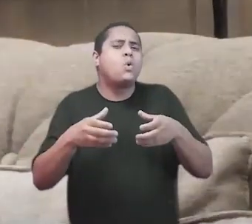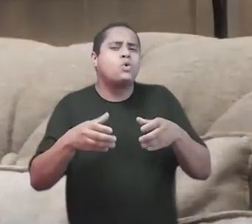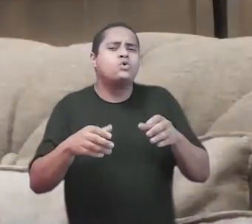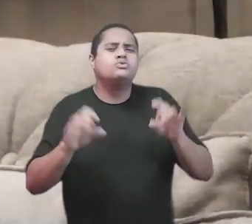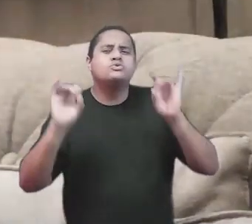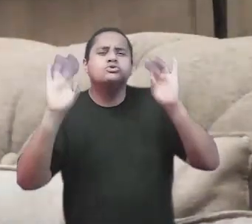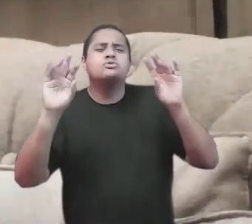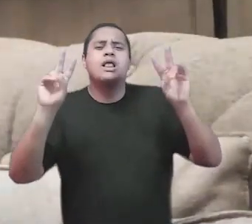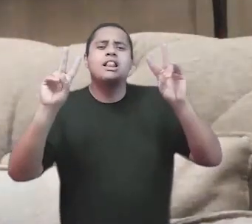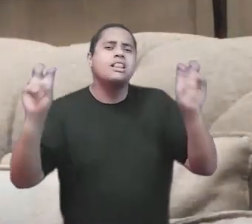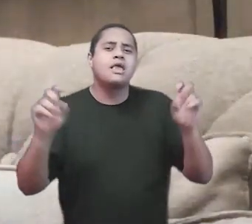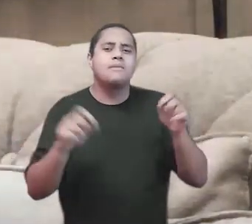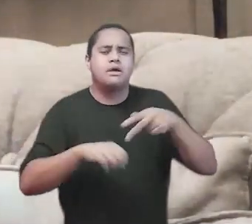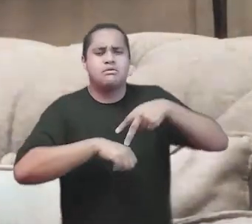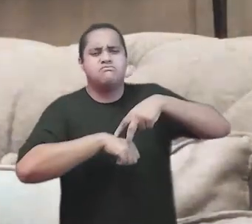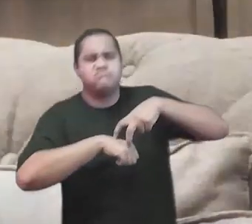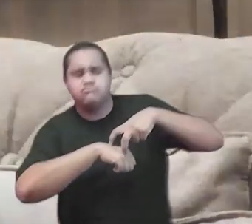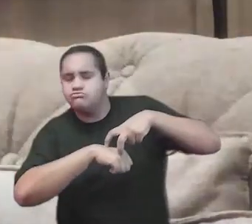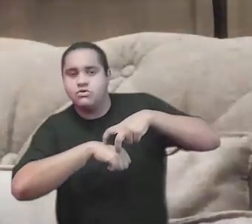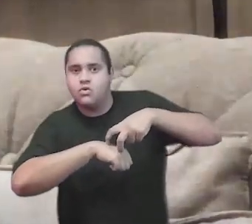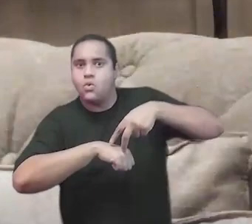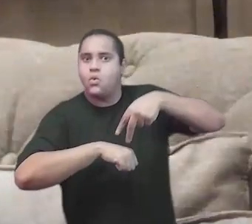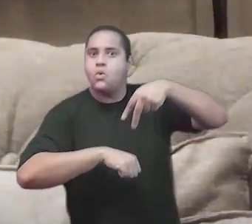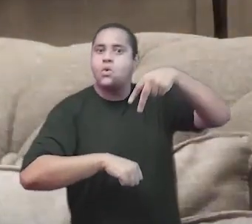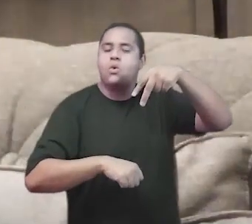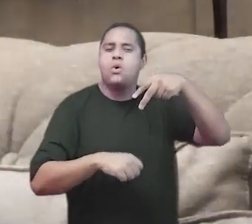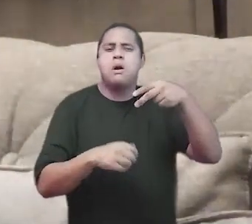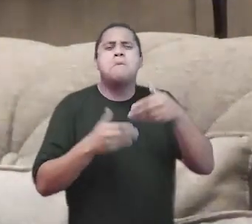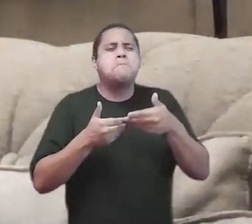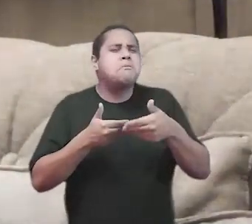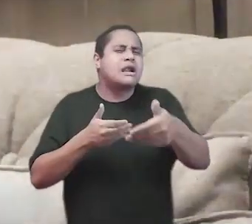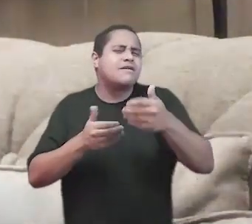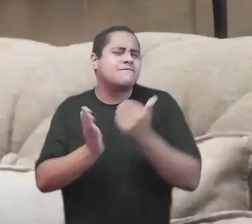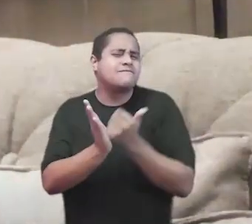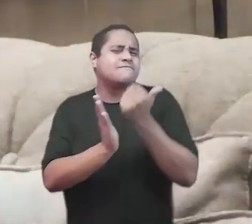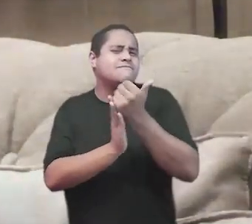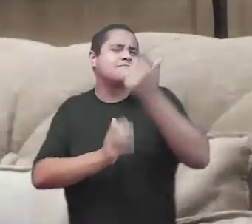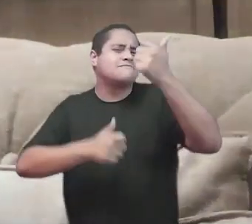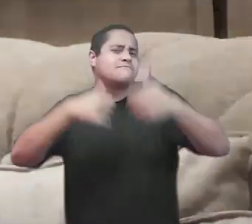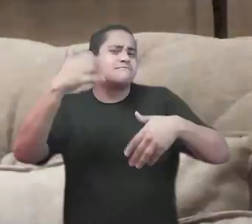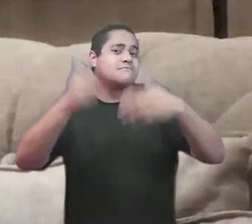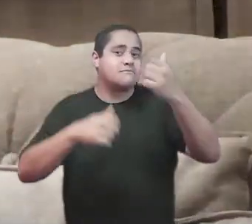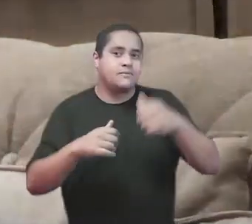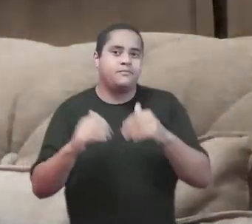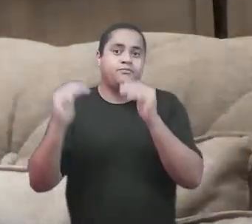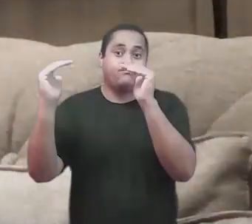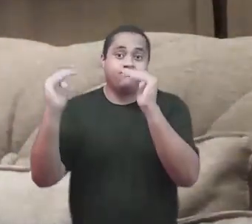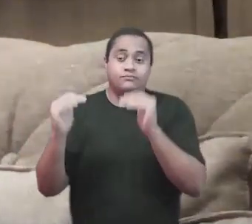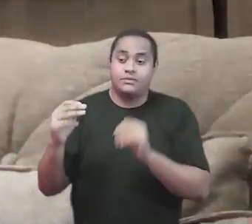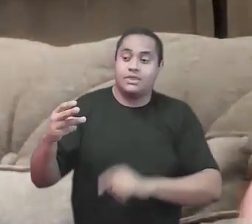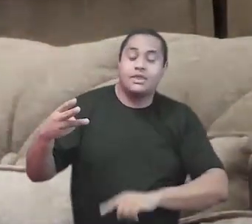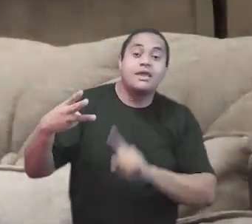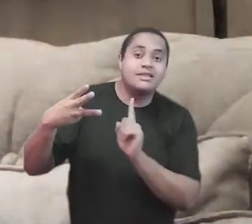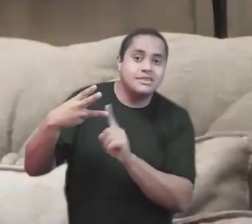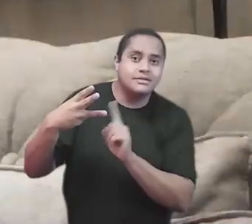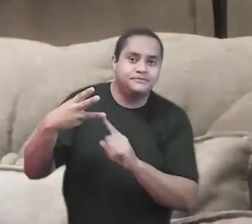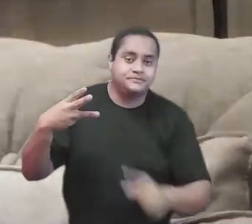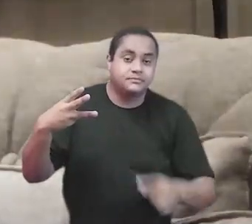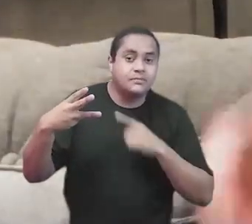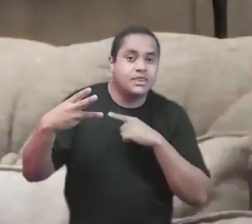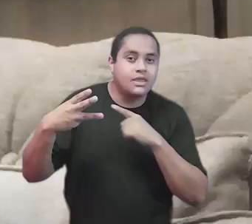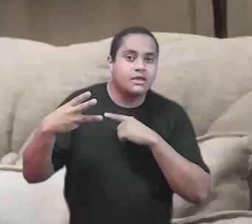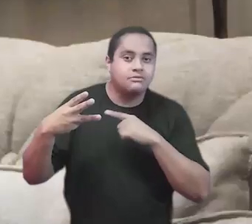chama Gravidade Zero, vocês vão entender ao longo por quê. No terceiro módulo aí tem um módulo